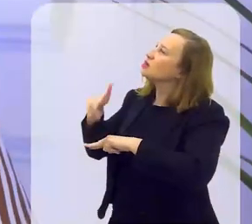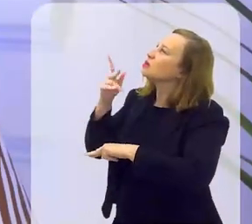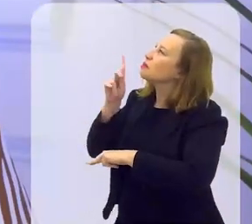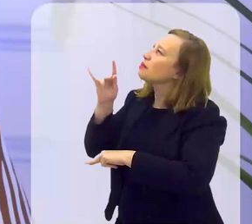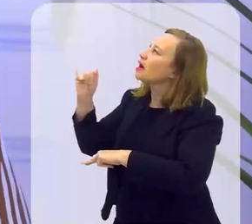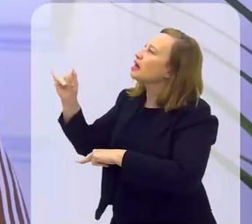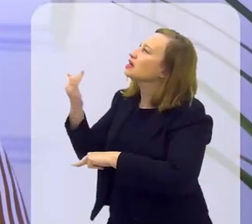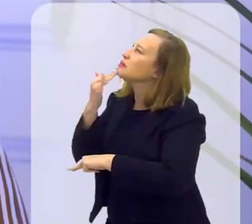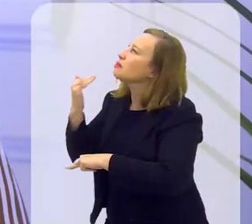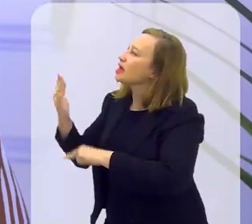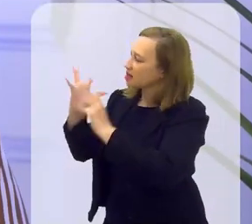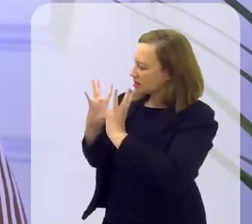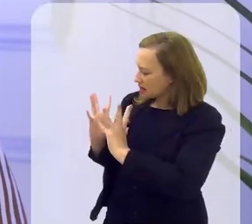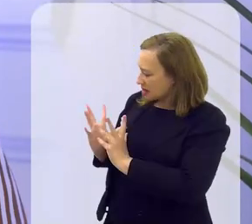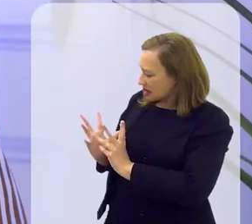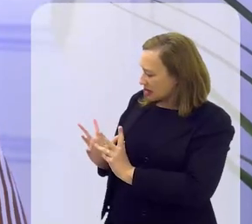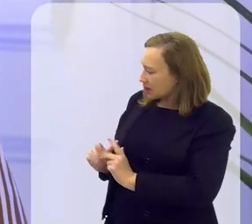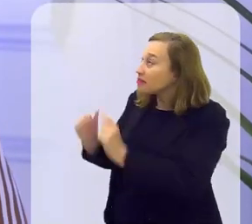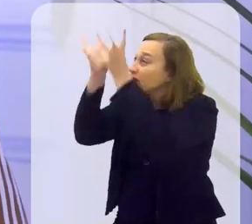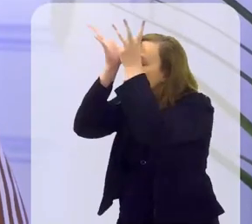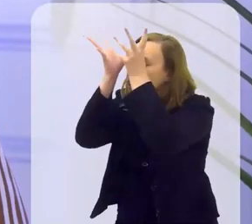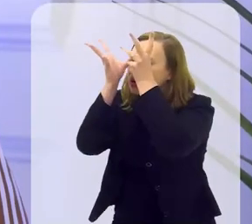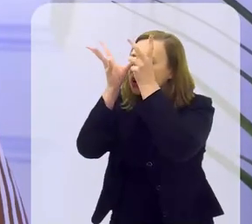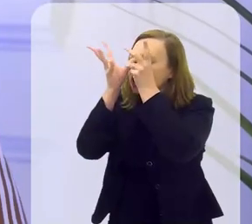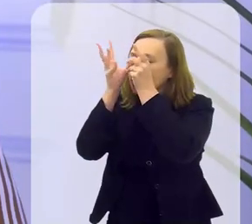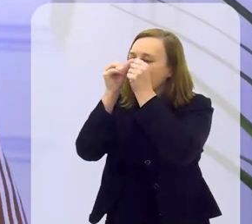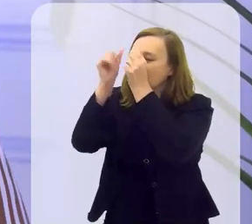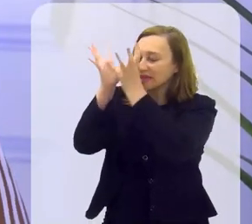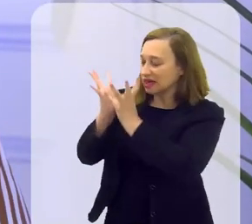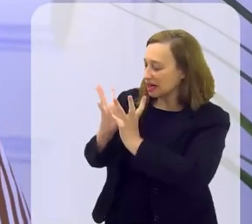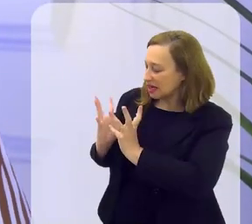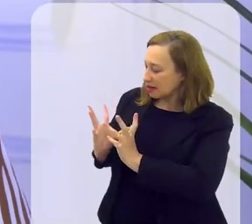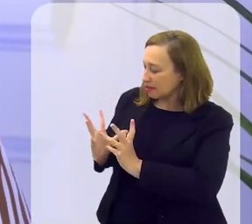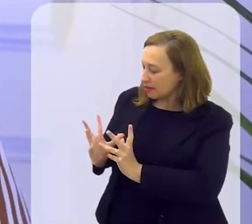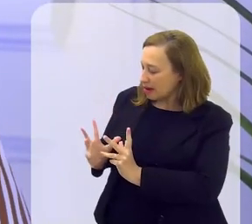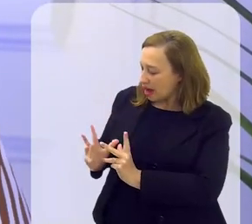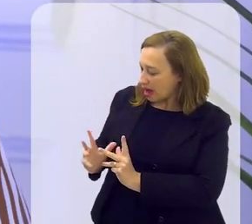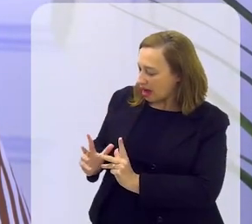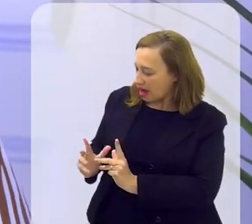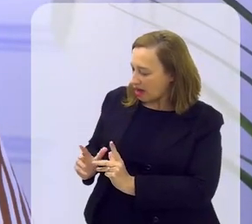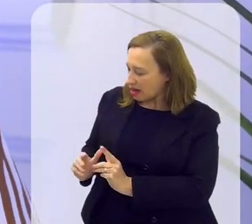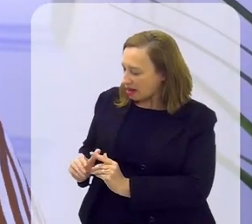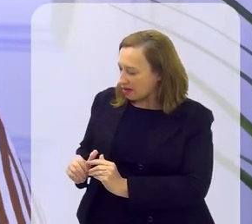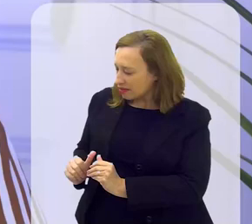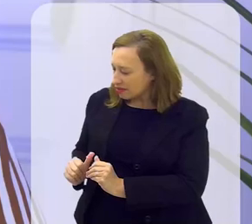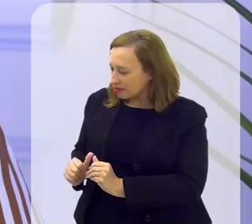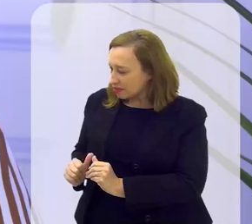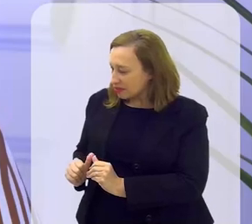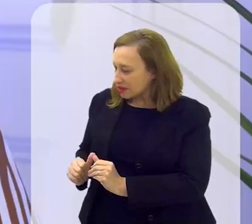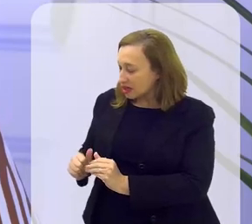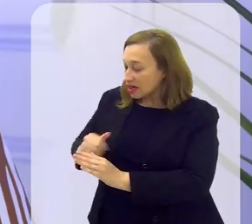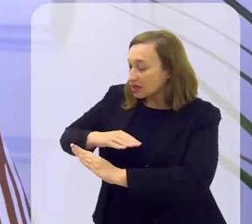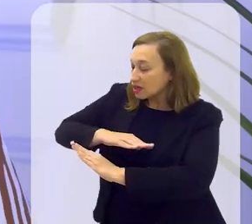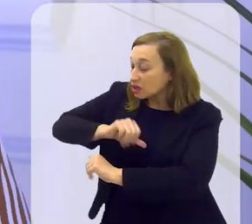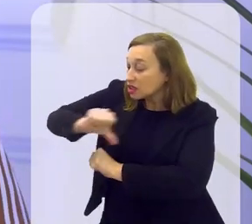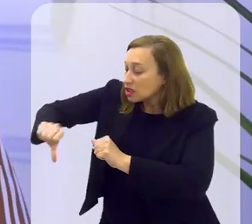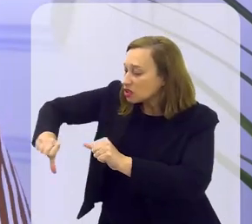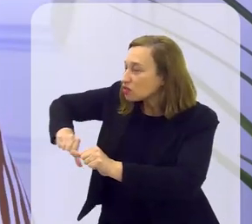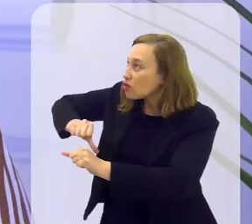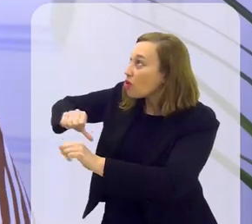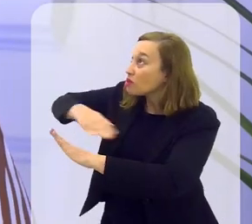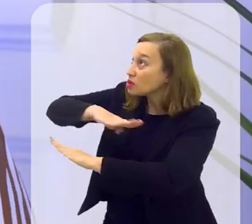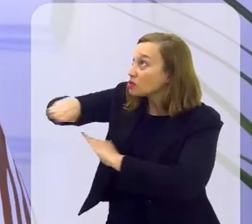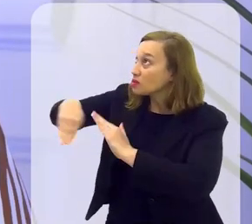sobre limpar-me para me limpar de dentro para